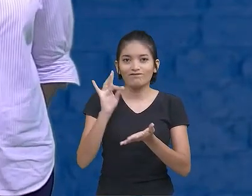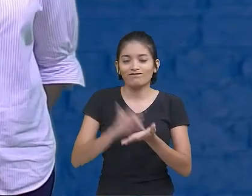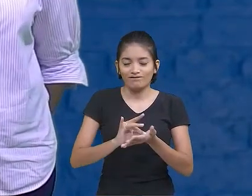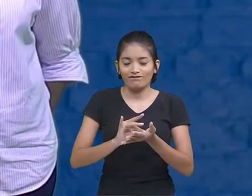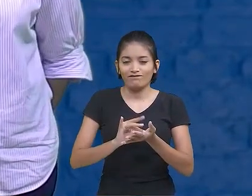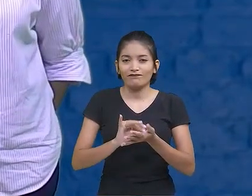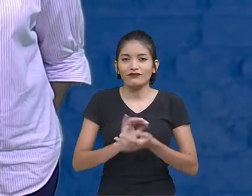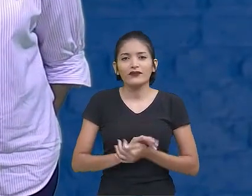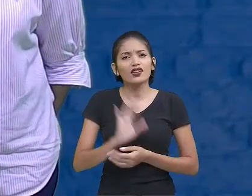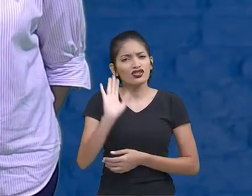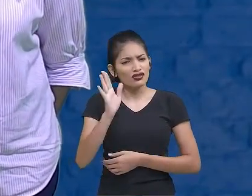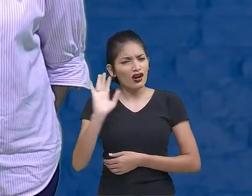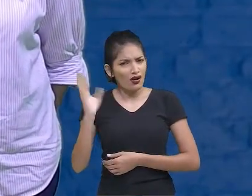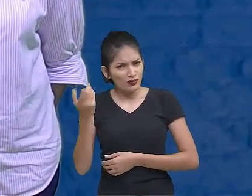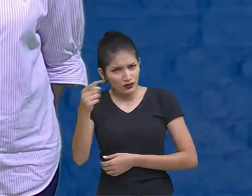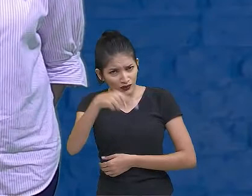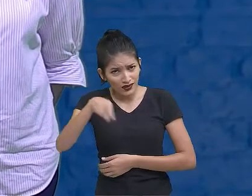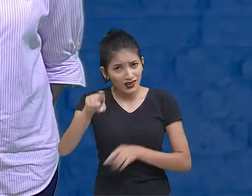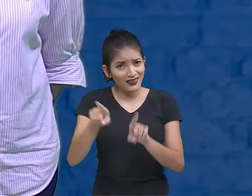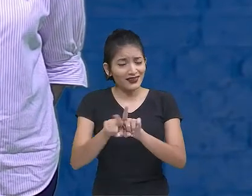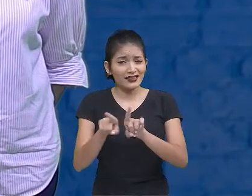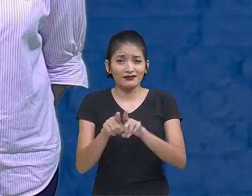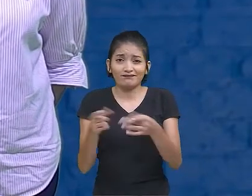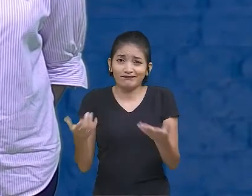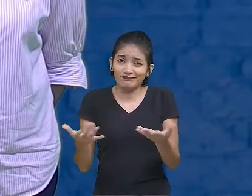Já aconteceu com vocês essa história?